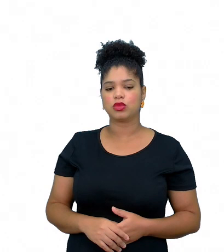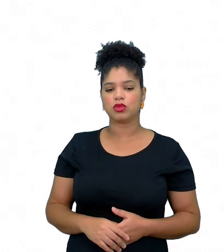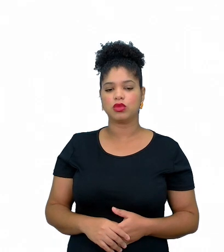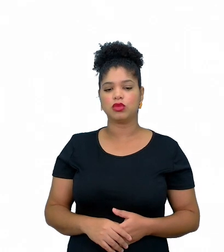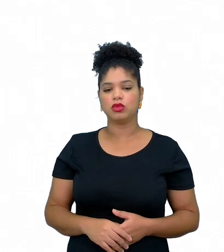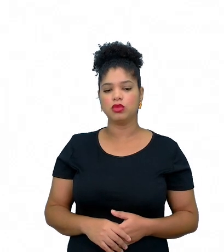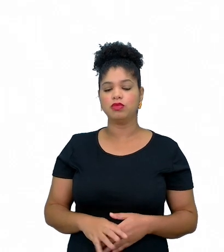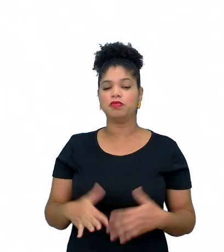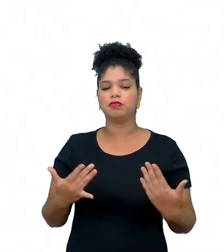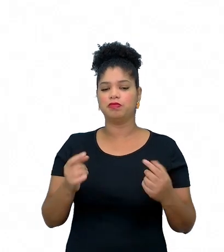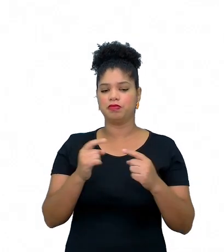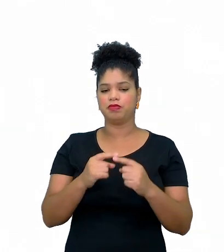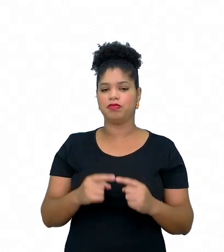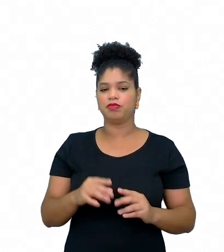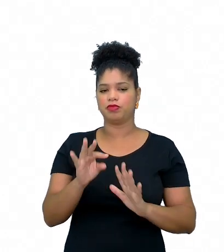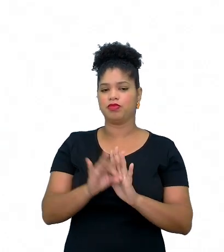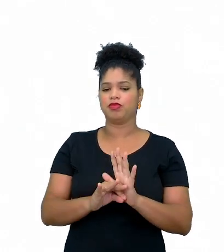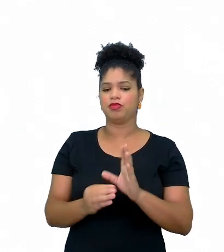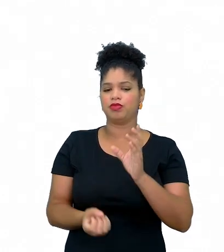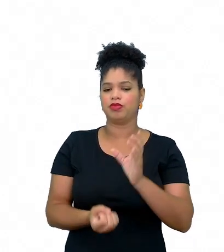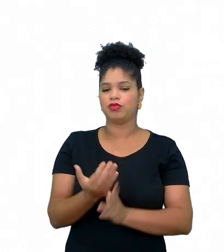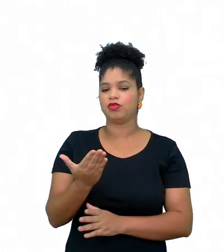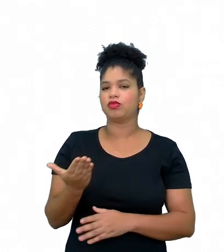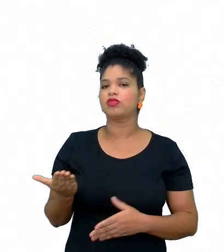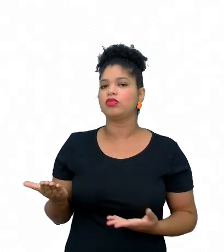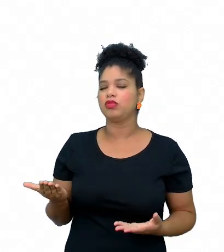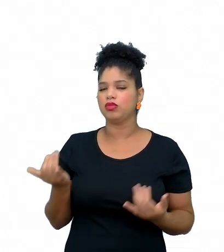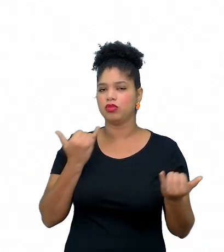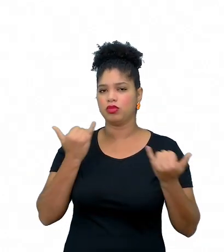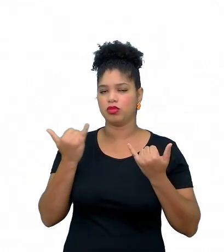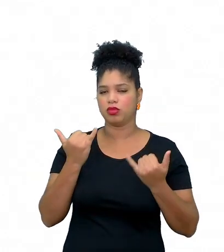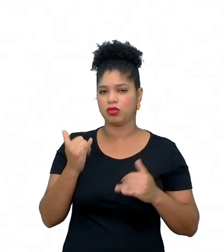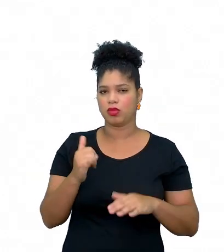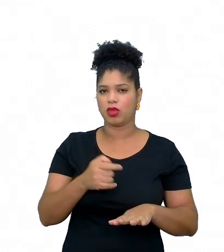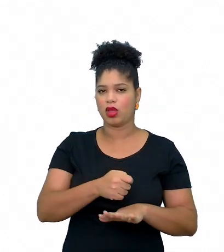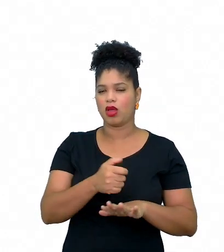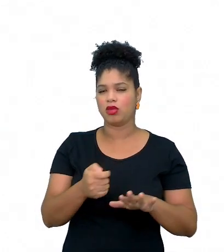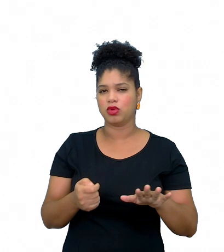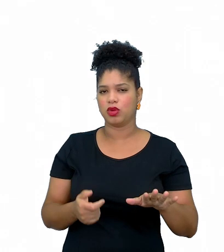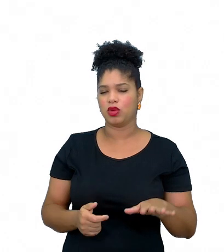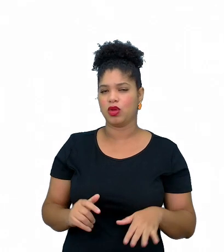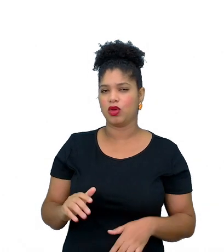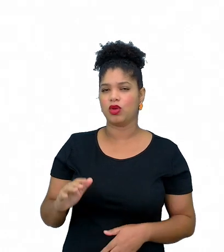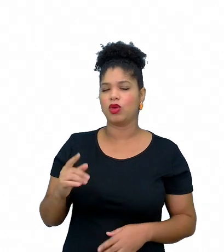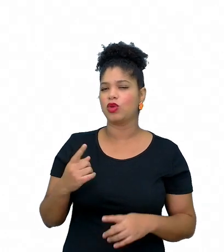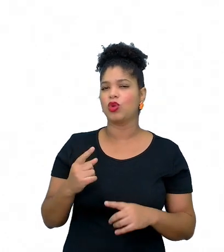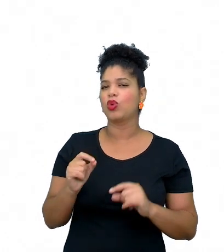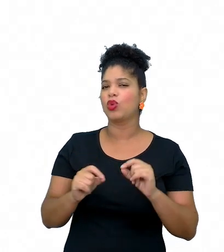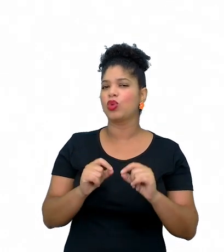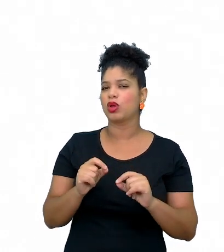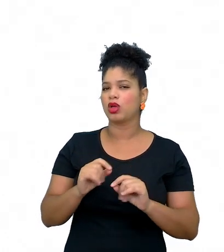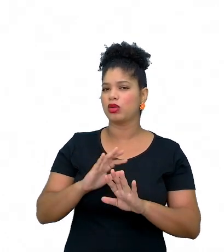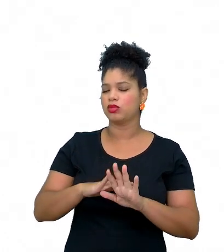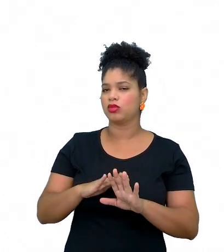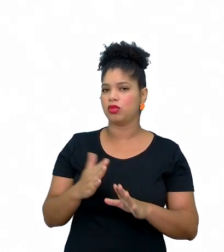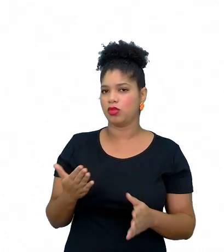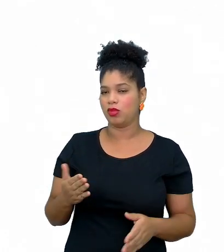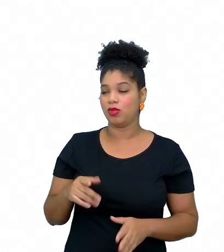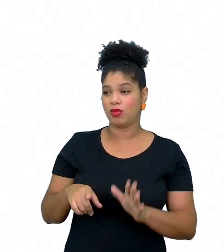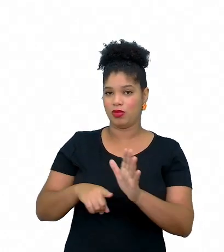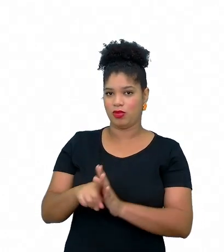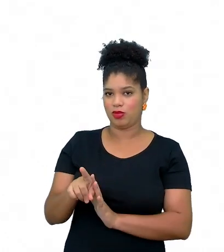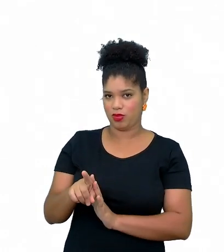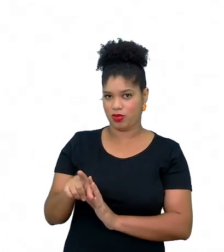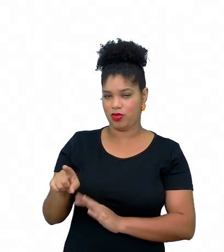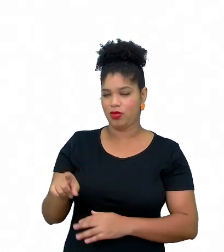segundo texto, o que motiva a criação de notícias falsas? Aponte-os. Quando você lançar essa pergunta aos alunos, você vai estar